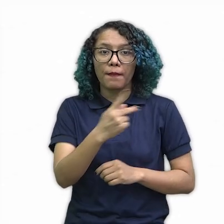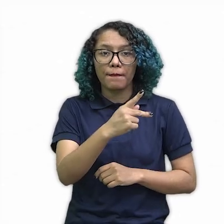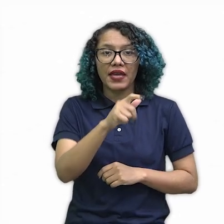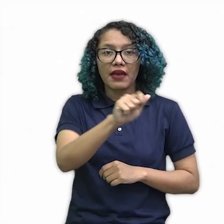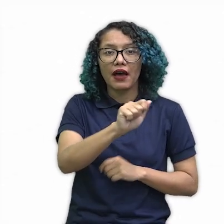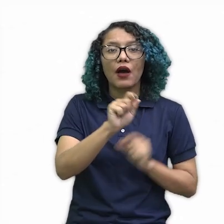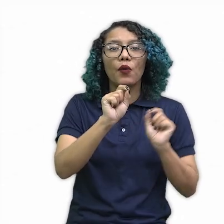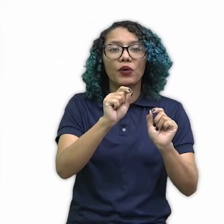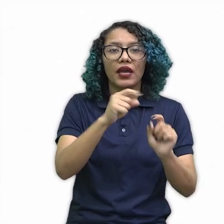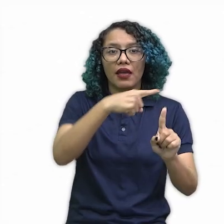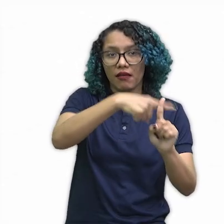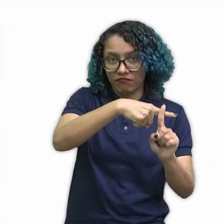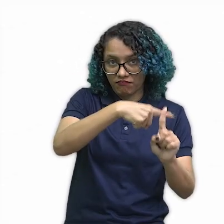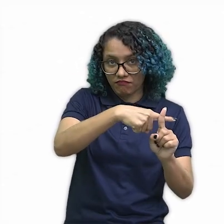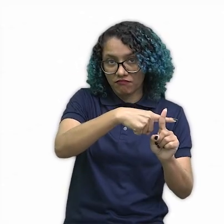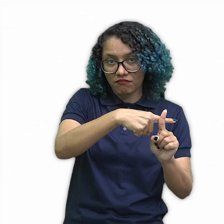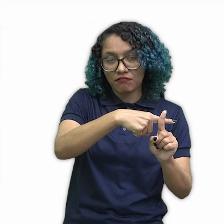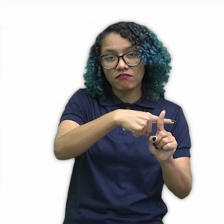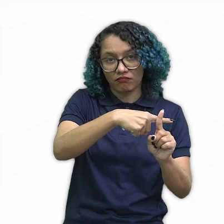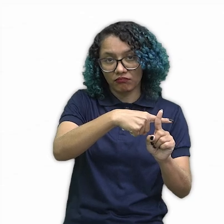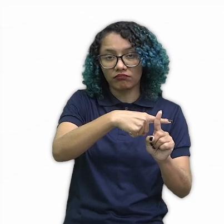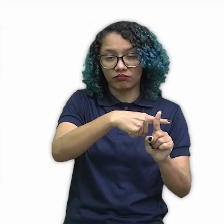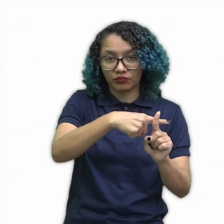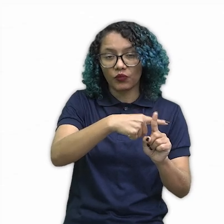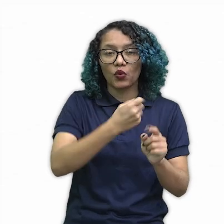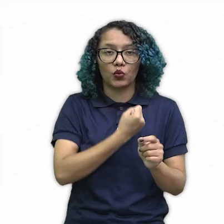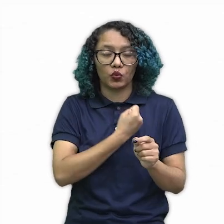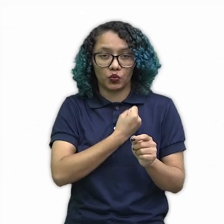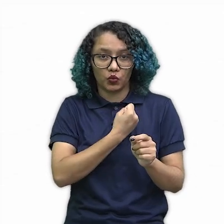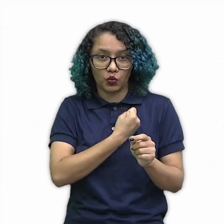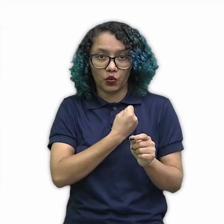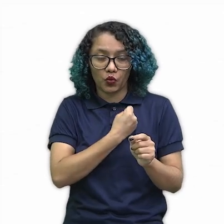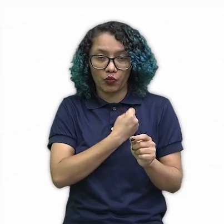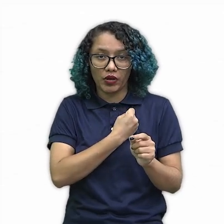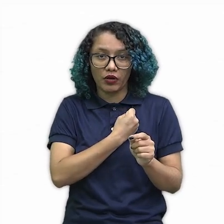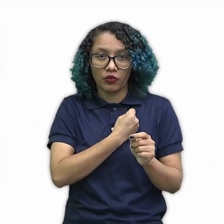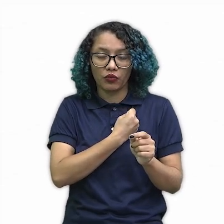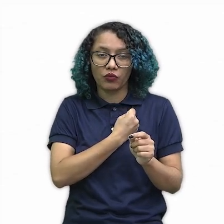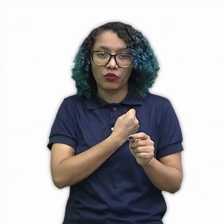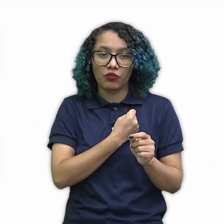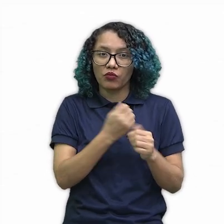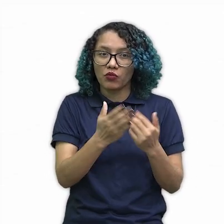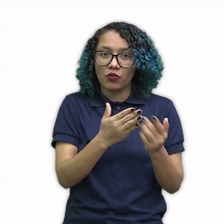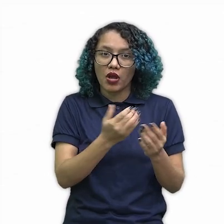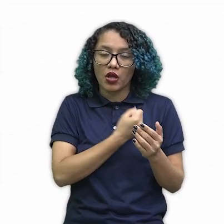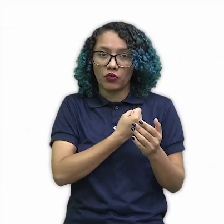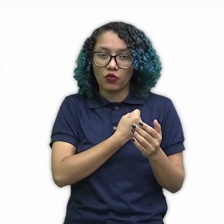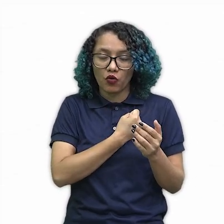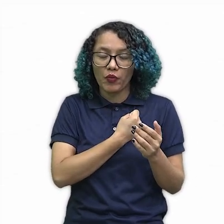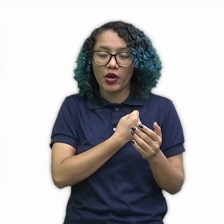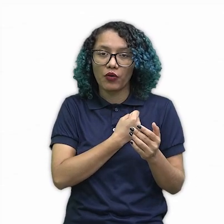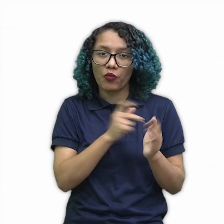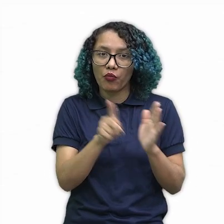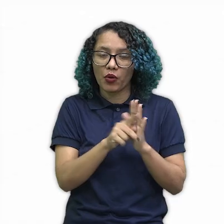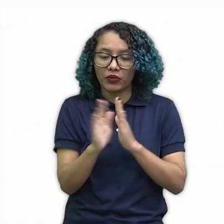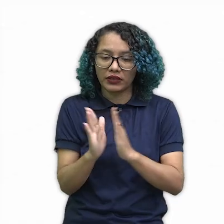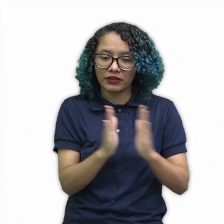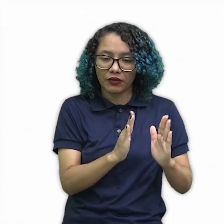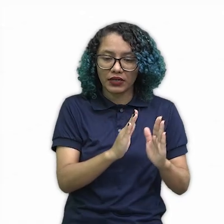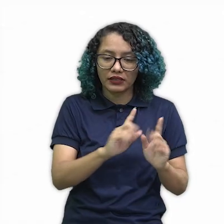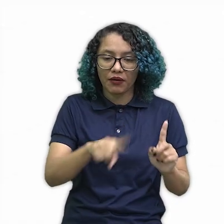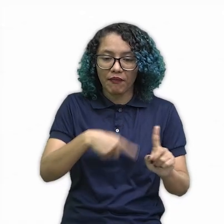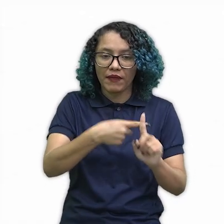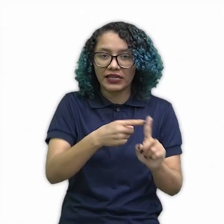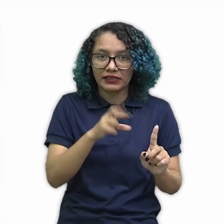aritmética, nós vamos somar um determinado elemento com a razão, né, para obter o outro, né, para obter o